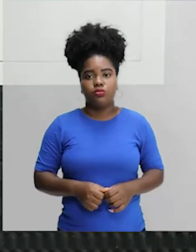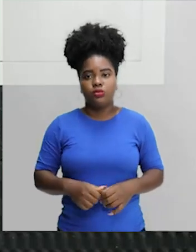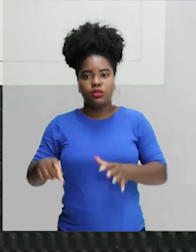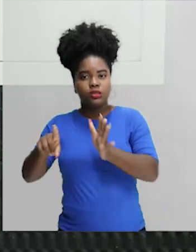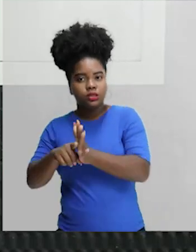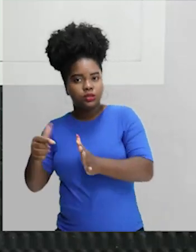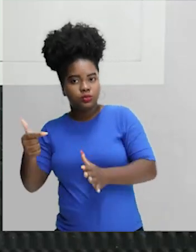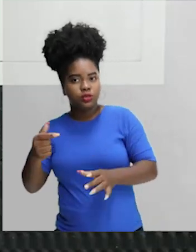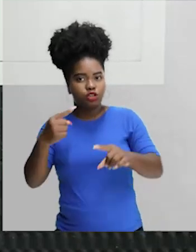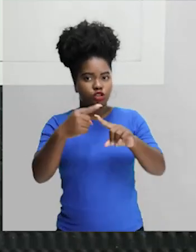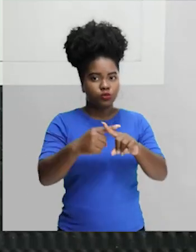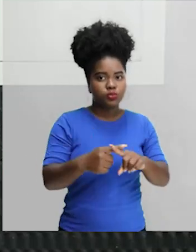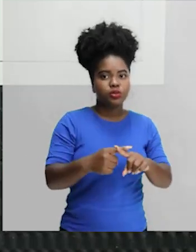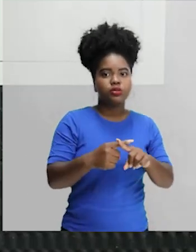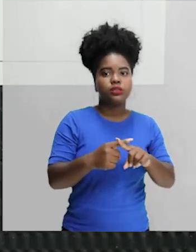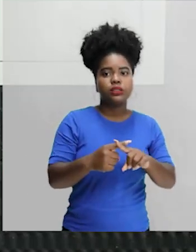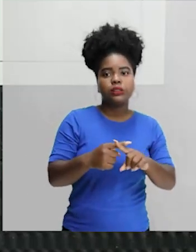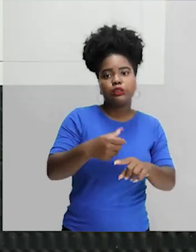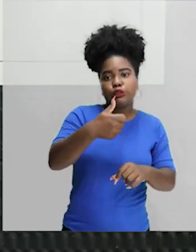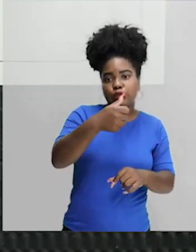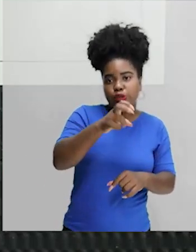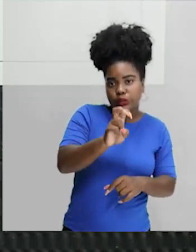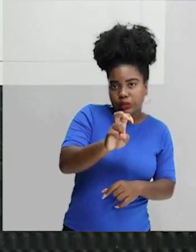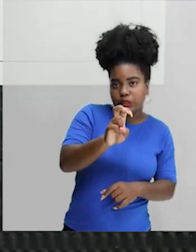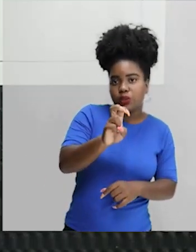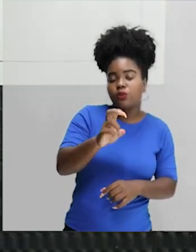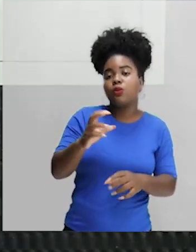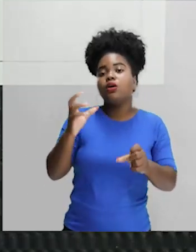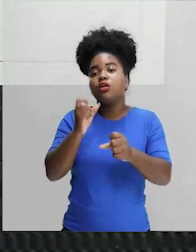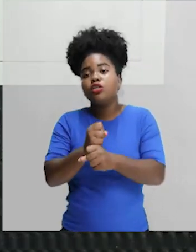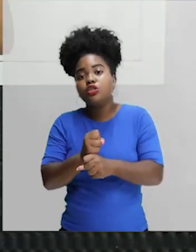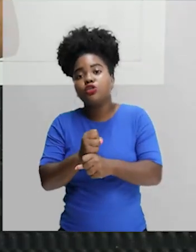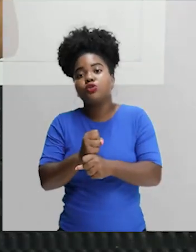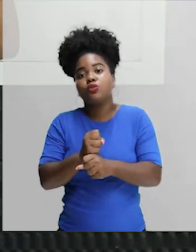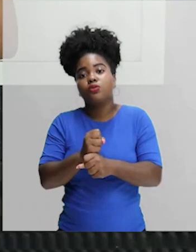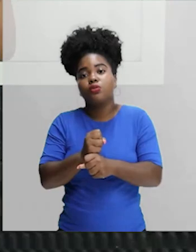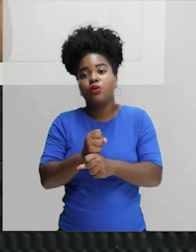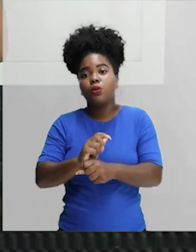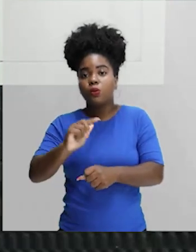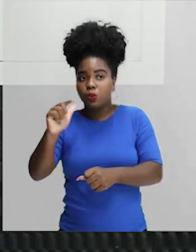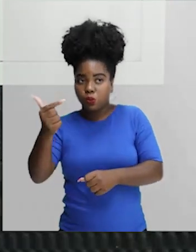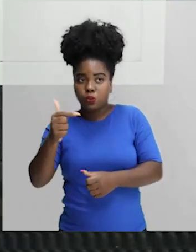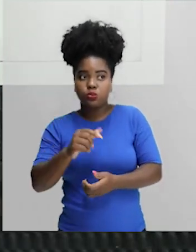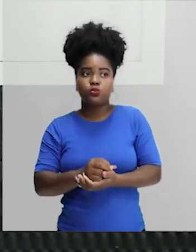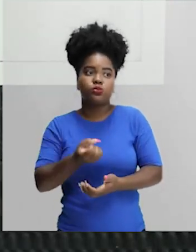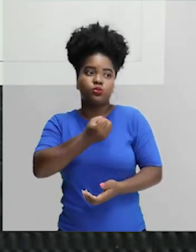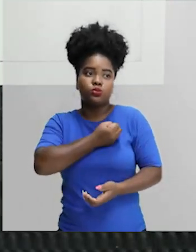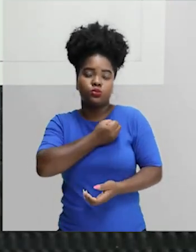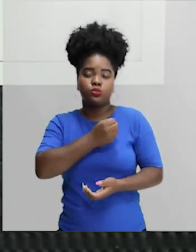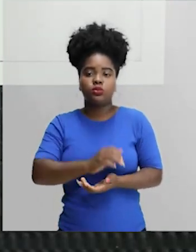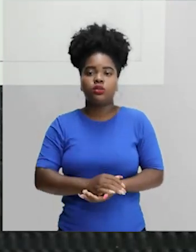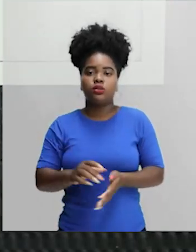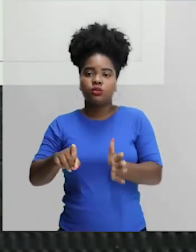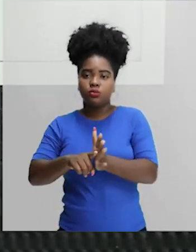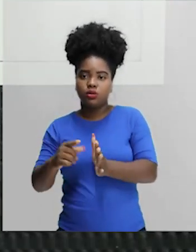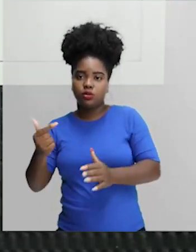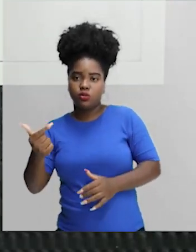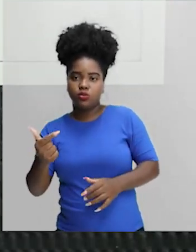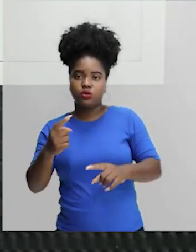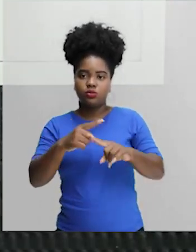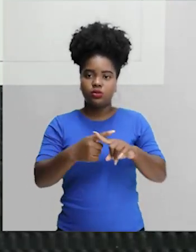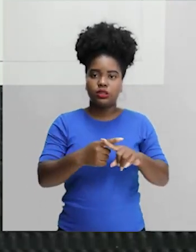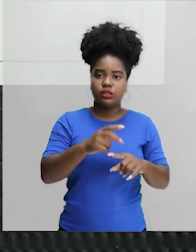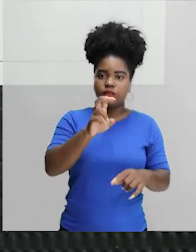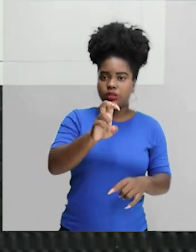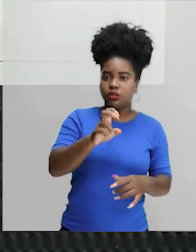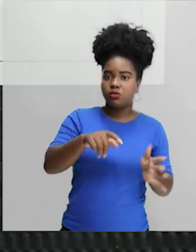2 multiplica pela raiz e soma com o próximo coeficiente. Tá? Então, menos 2 multiplicado por